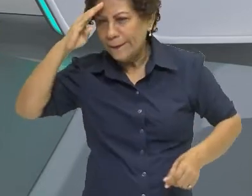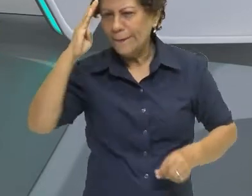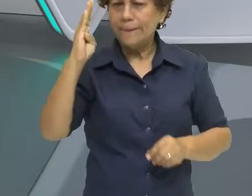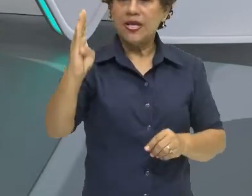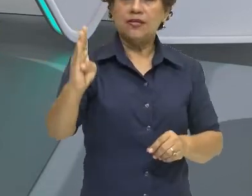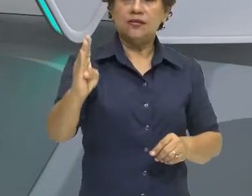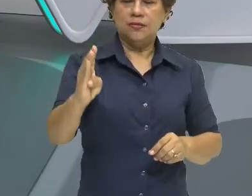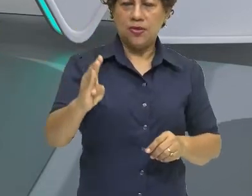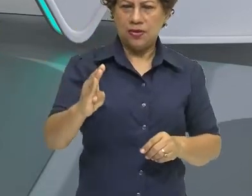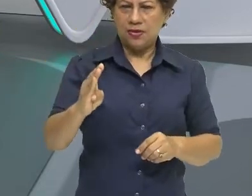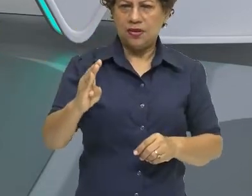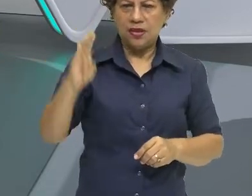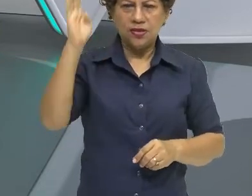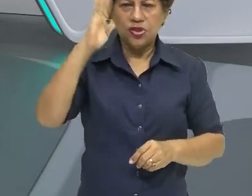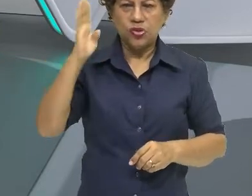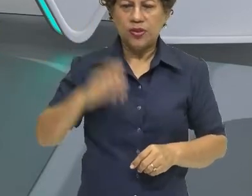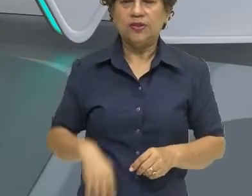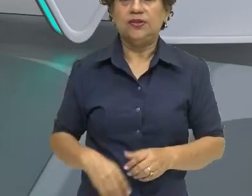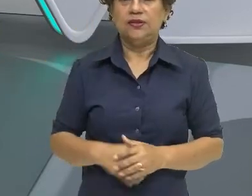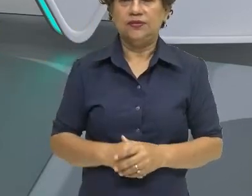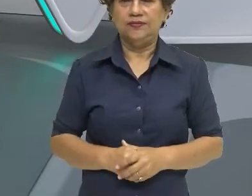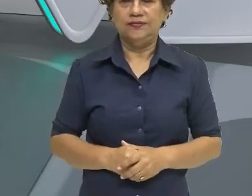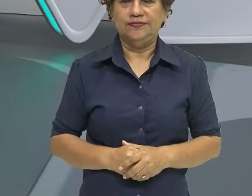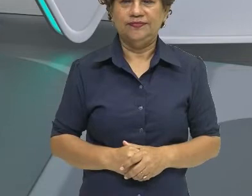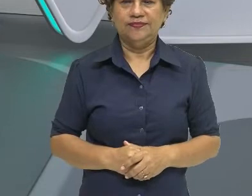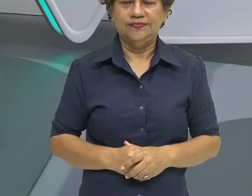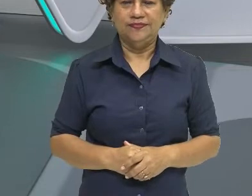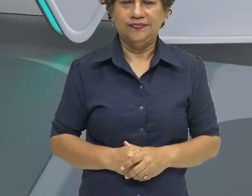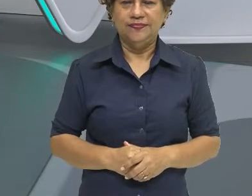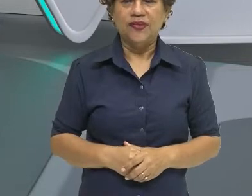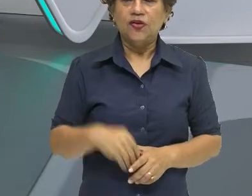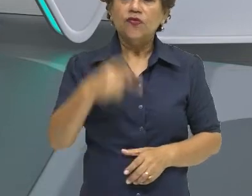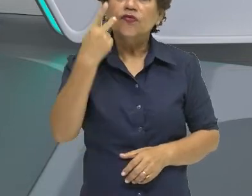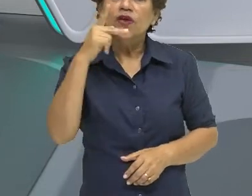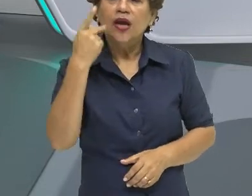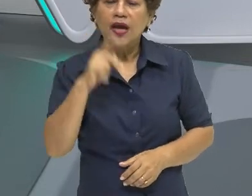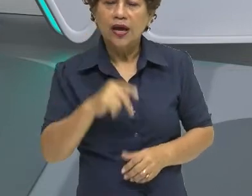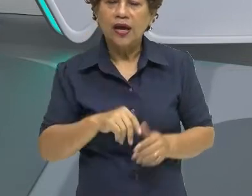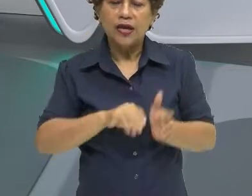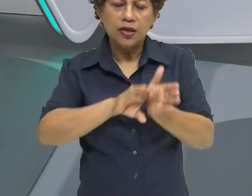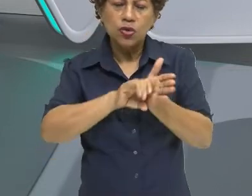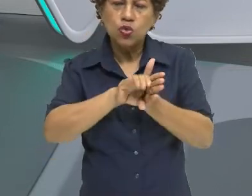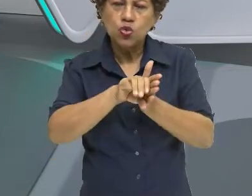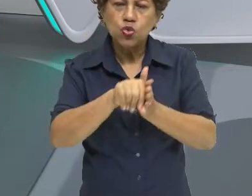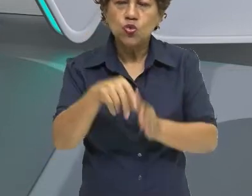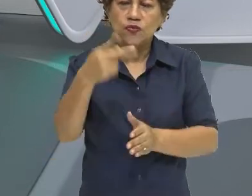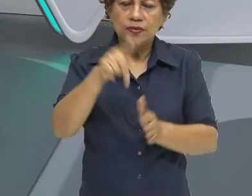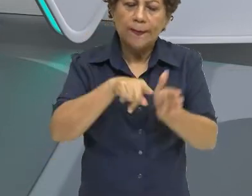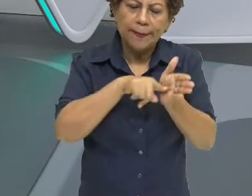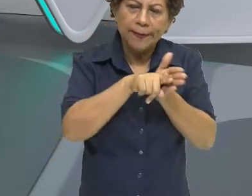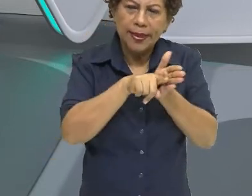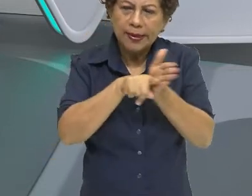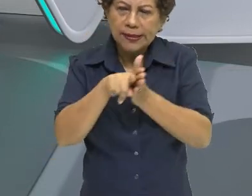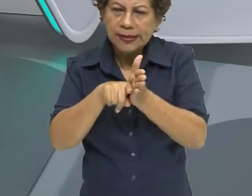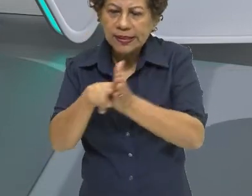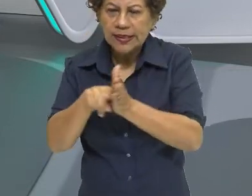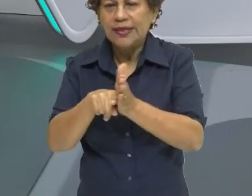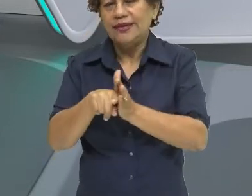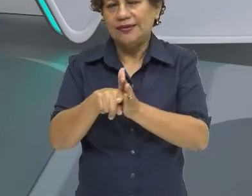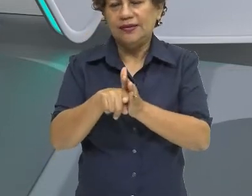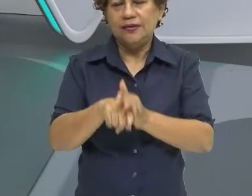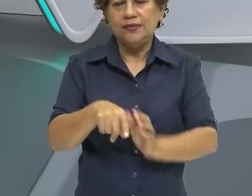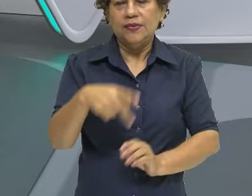eu reforço. Dá um Google, pesquisa, né, para vocês entenderem,